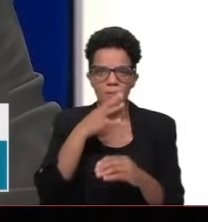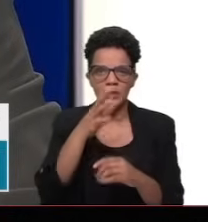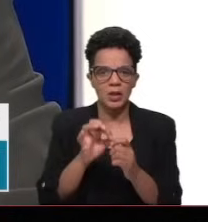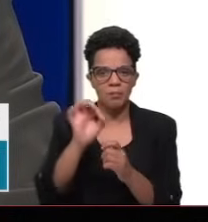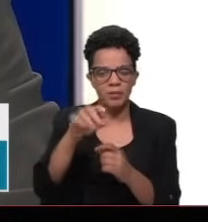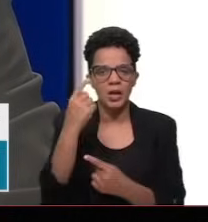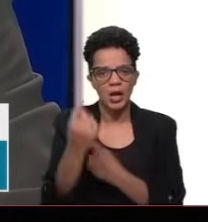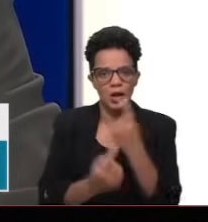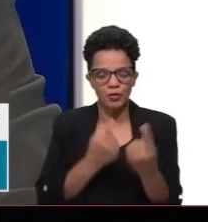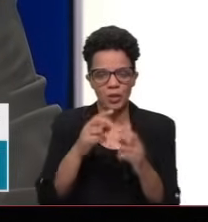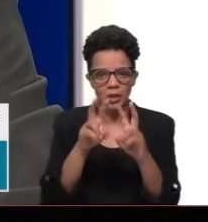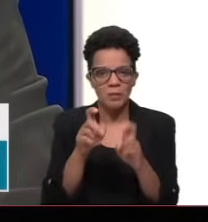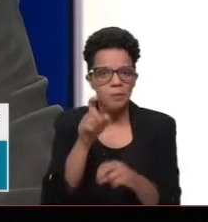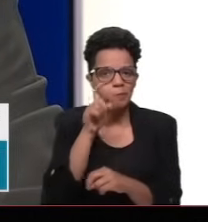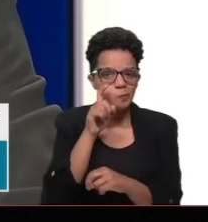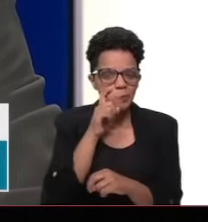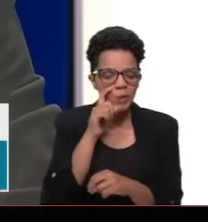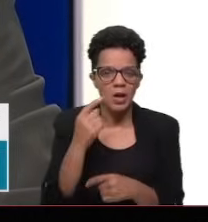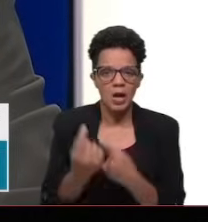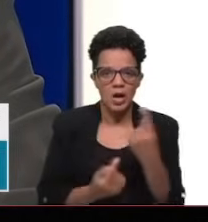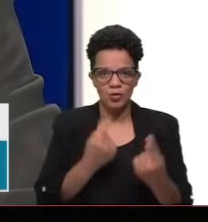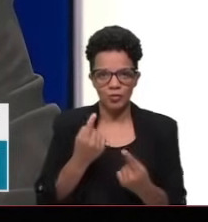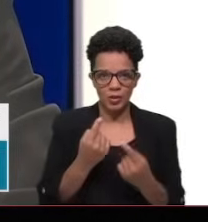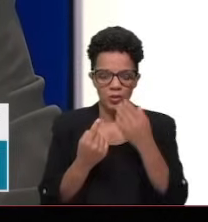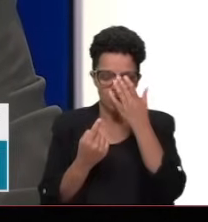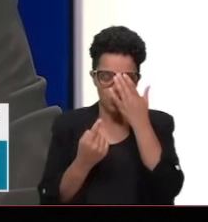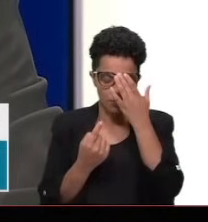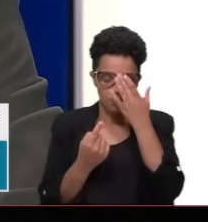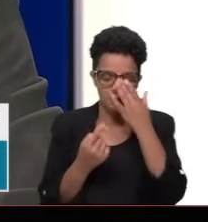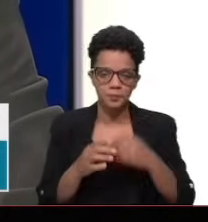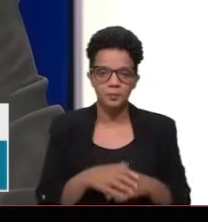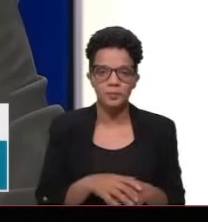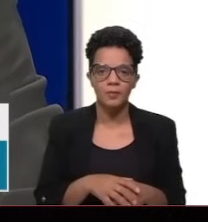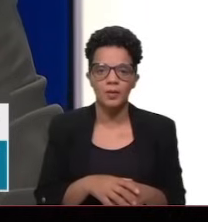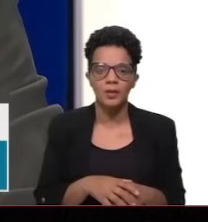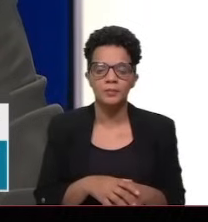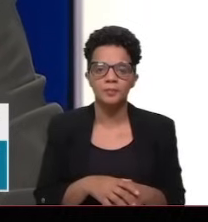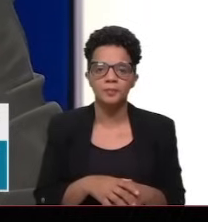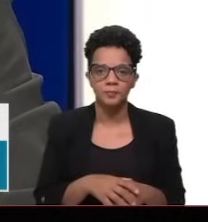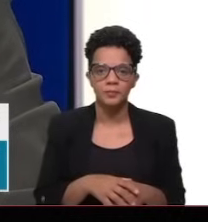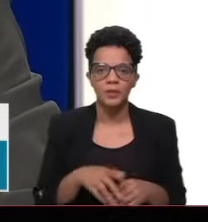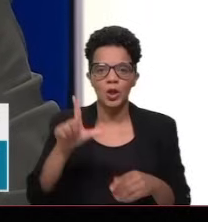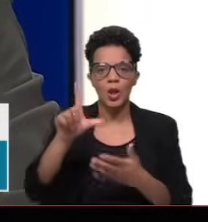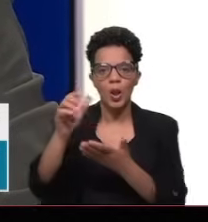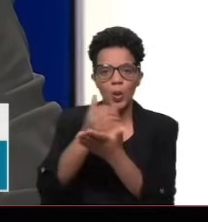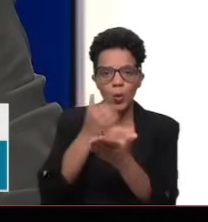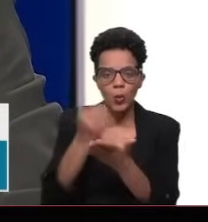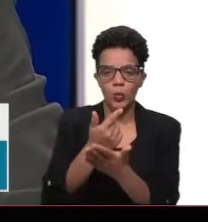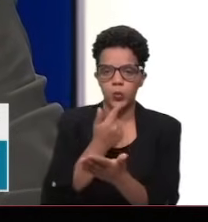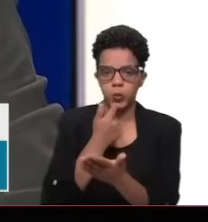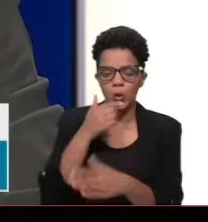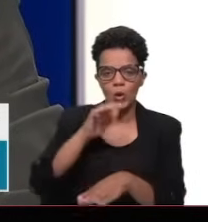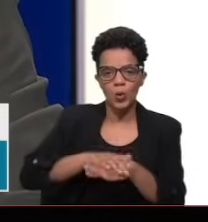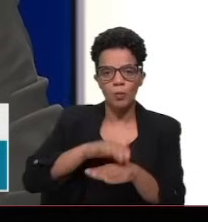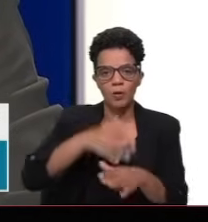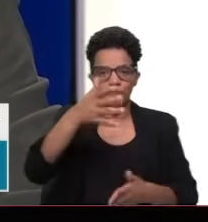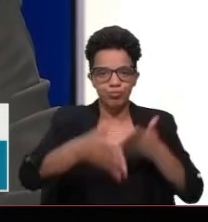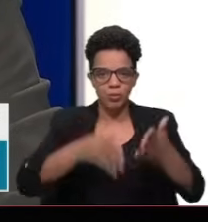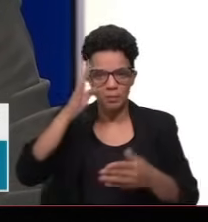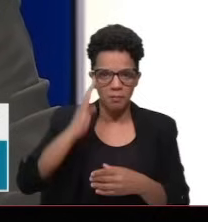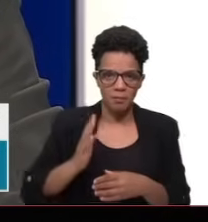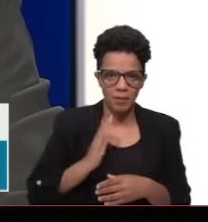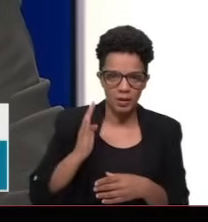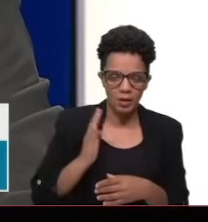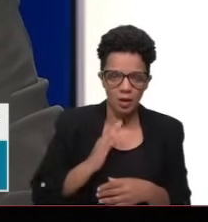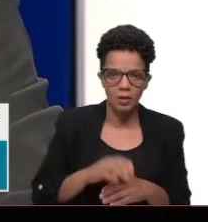vez de pmos em causa a questão da defesa e se às vezes o que se está em causa o muitas vezes está em causa em cima da mesa é os lucros excessivos que se podem Advir da indústria militar e